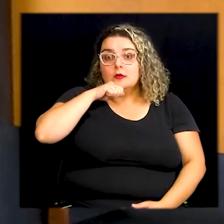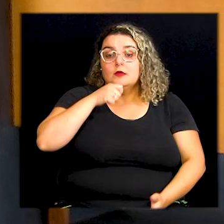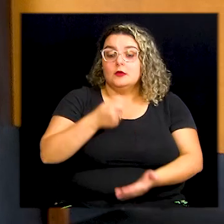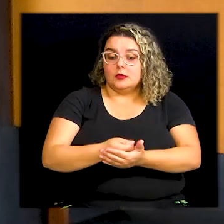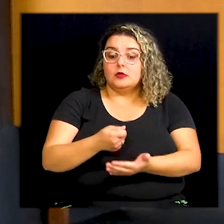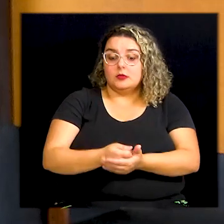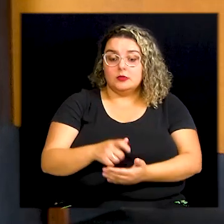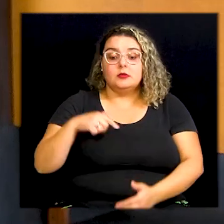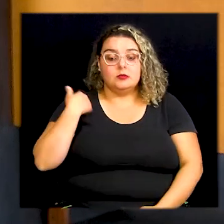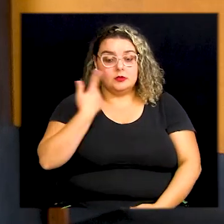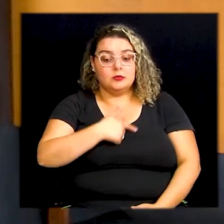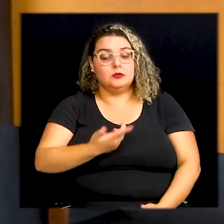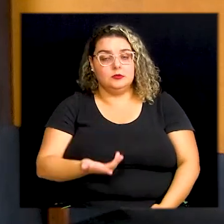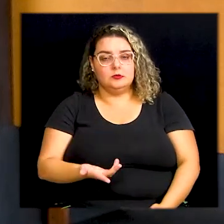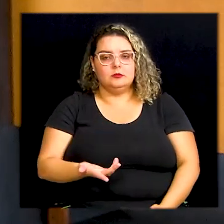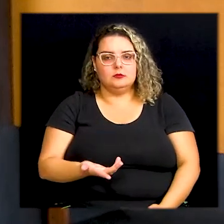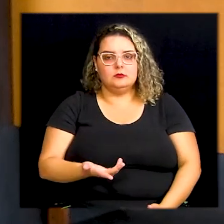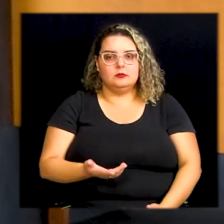gente, né?